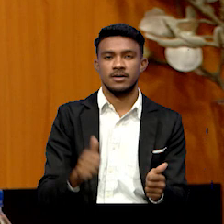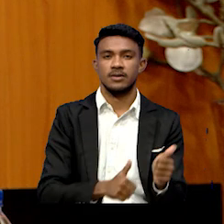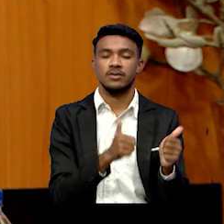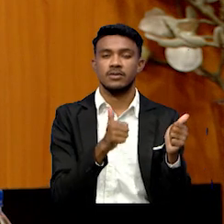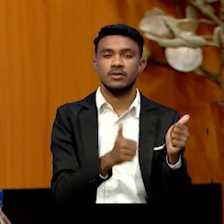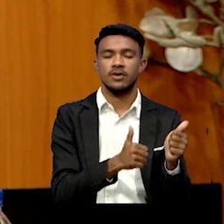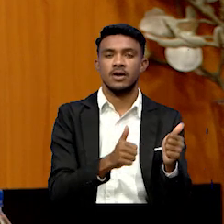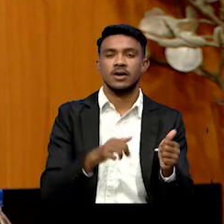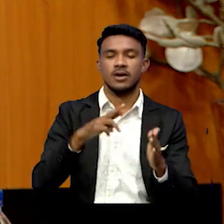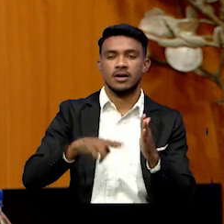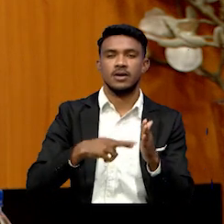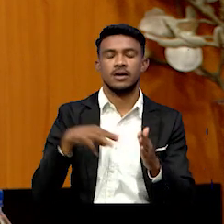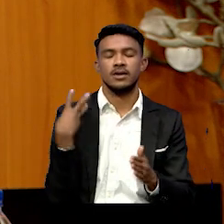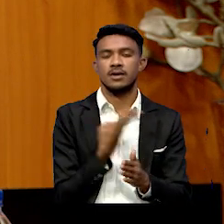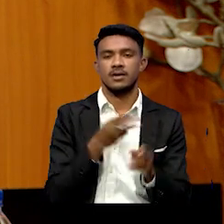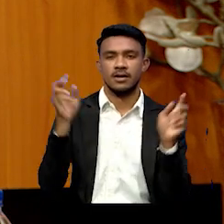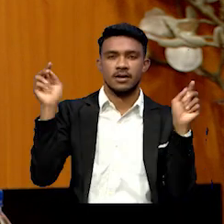ita tem que